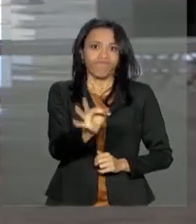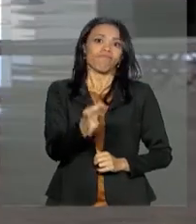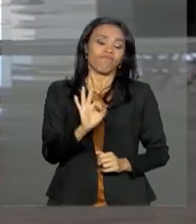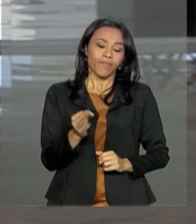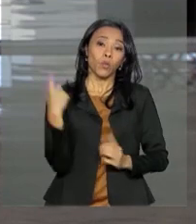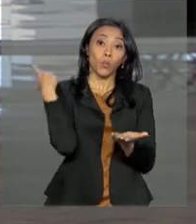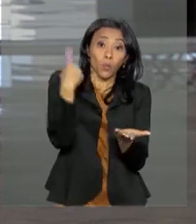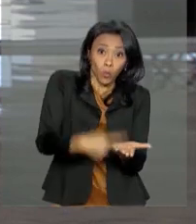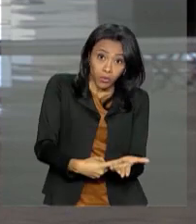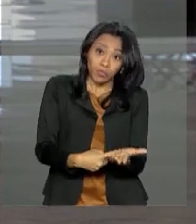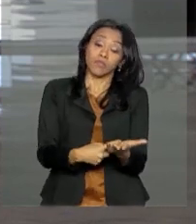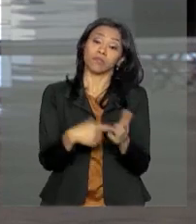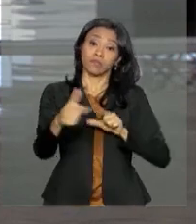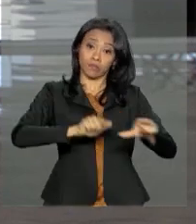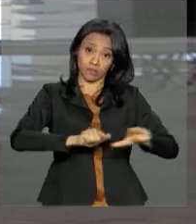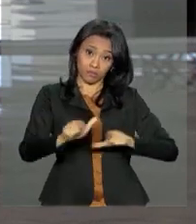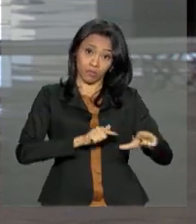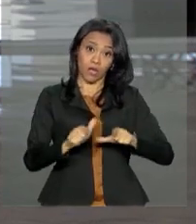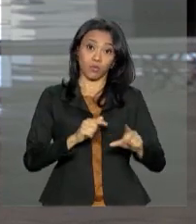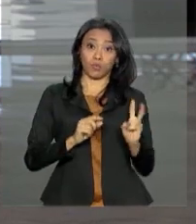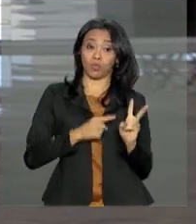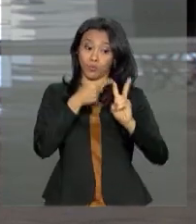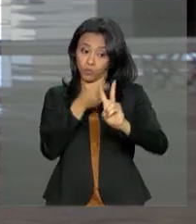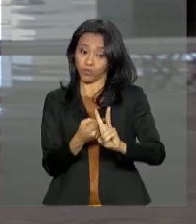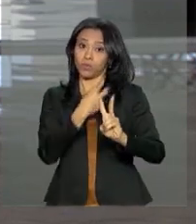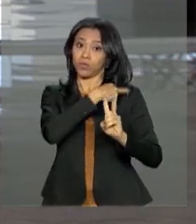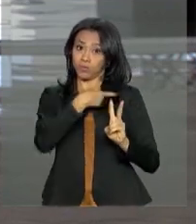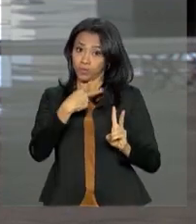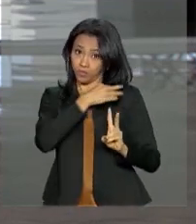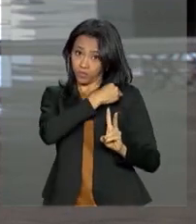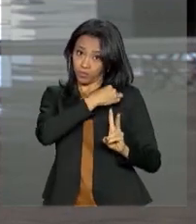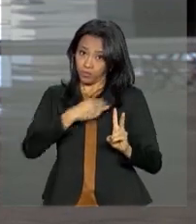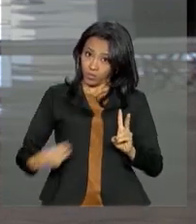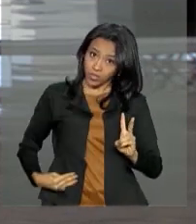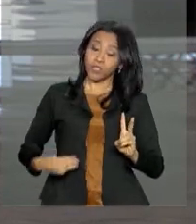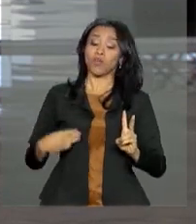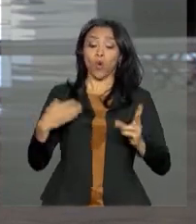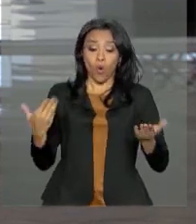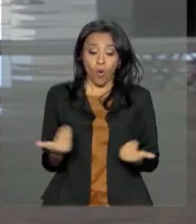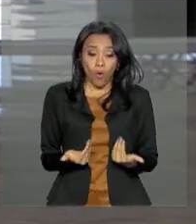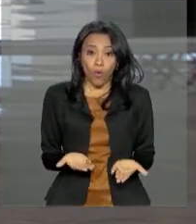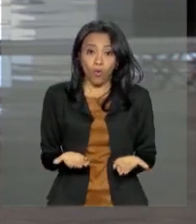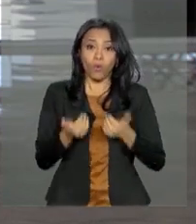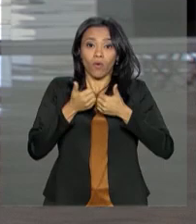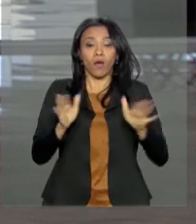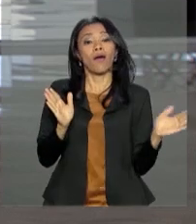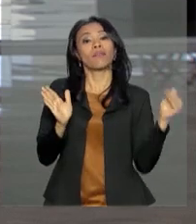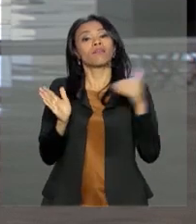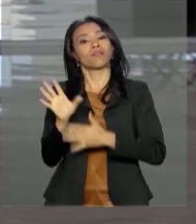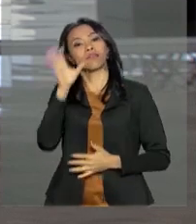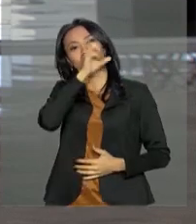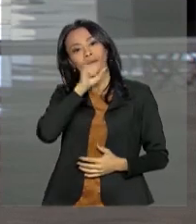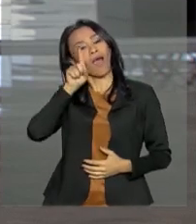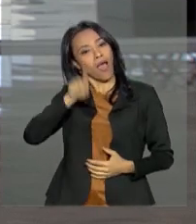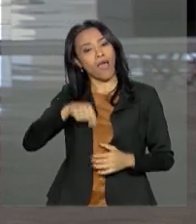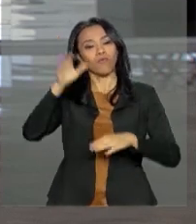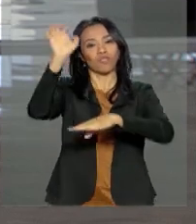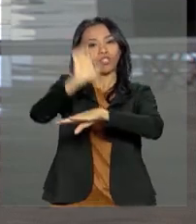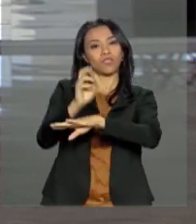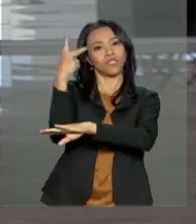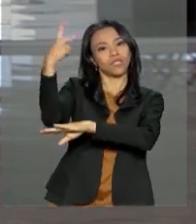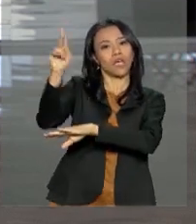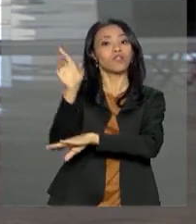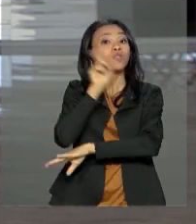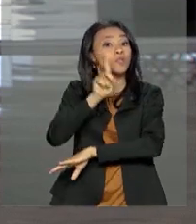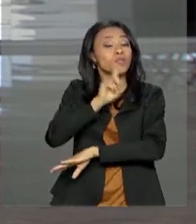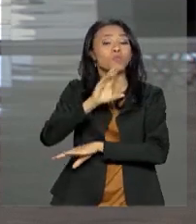ministros que começa hoje nos estados unidos e vai até sábado essa viagem se concentra em chicago lá eles